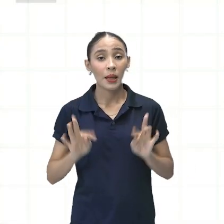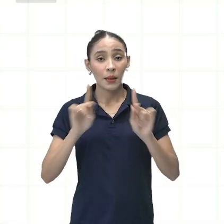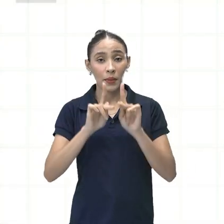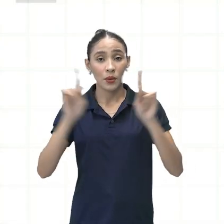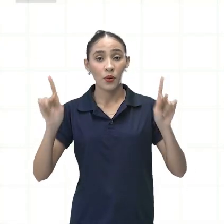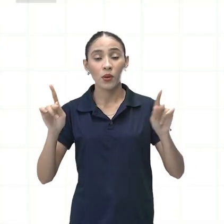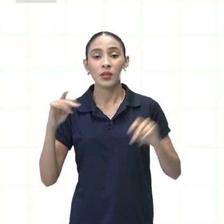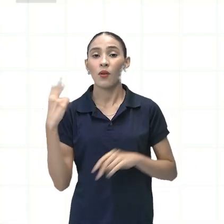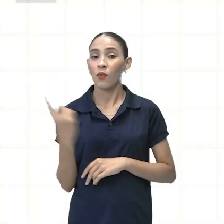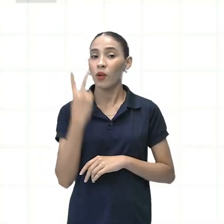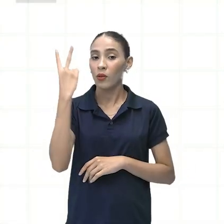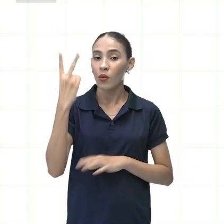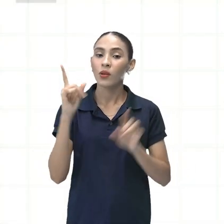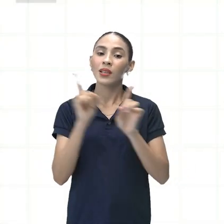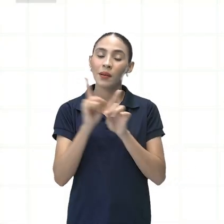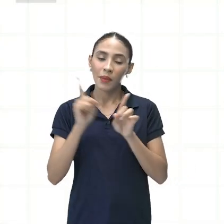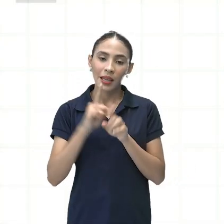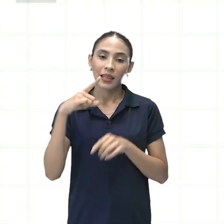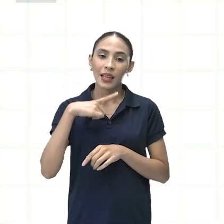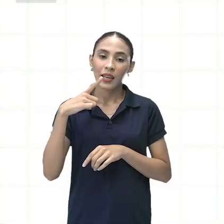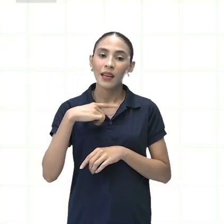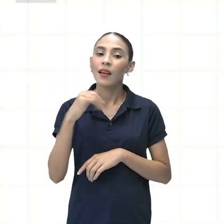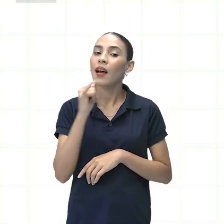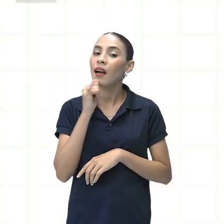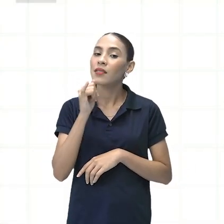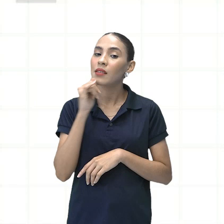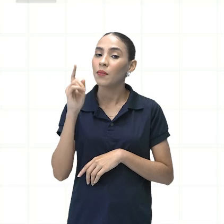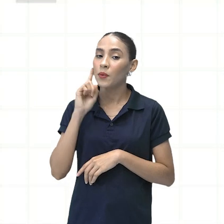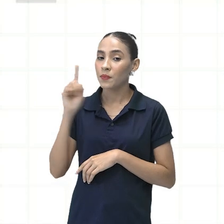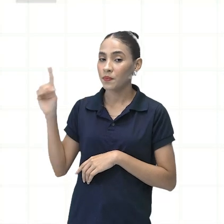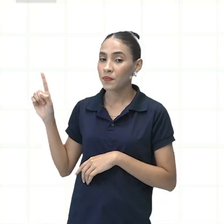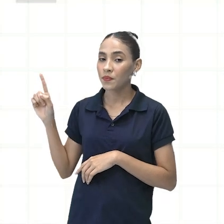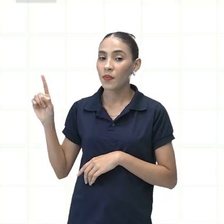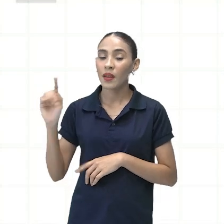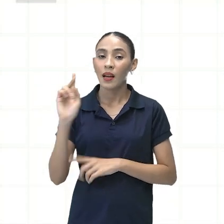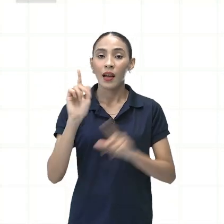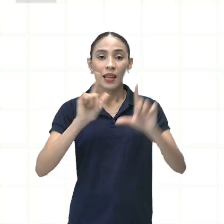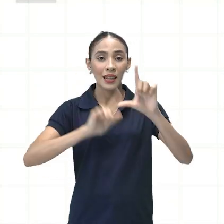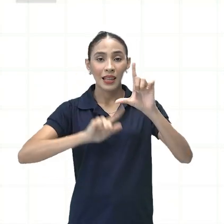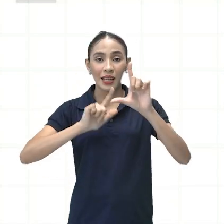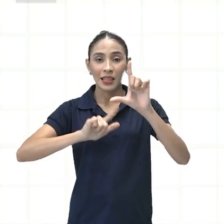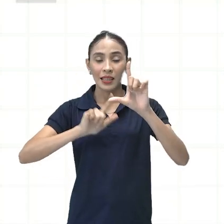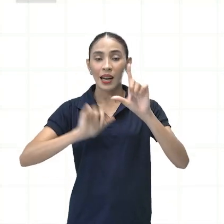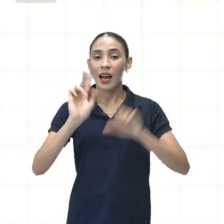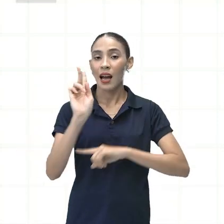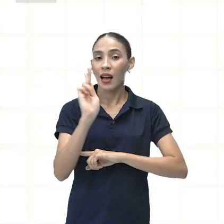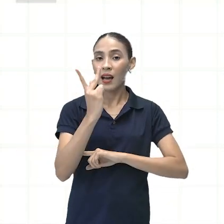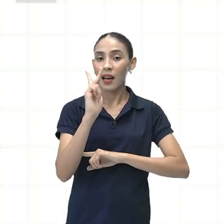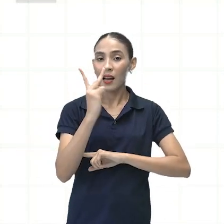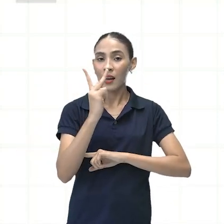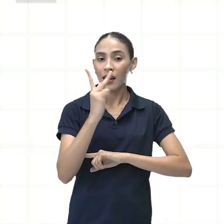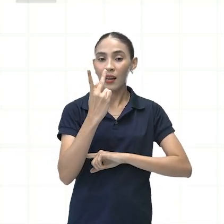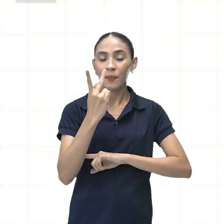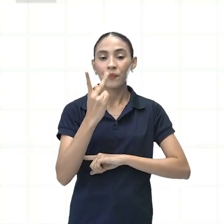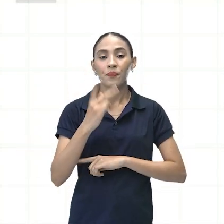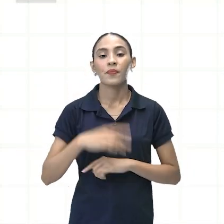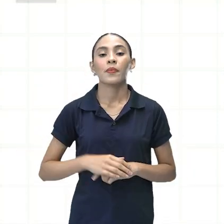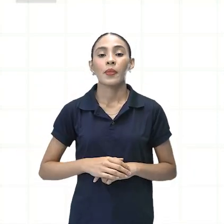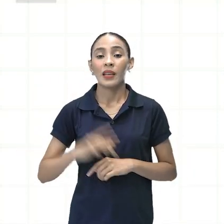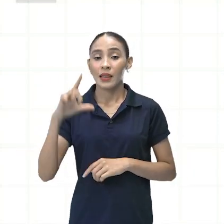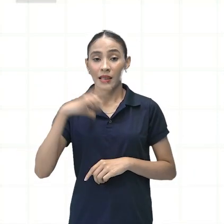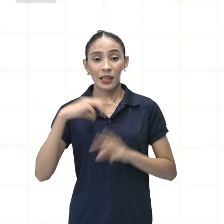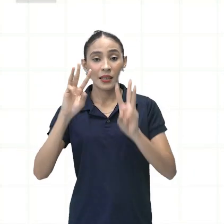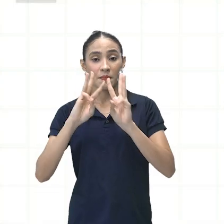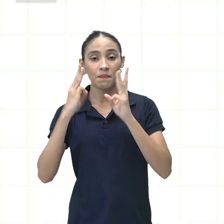esse valor também vem representado. Olhem aqui o exemplo. Nós temos o símbolo do hidrogênio, o H, onde ele traz a sua